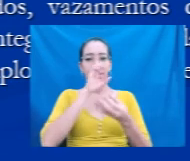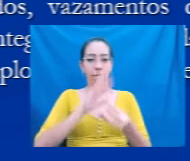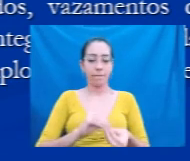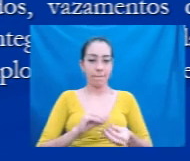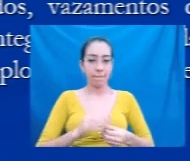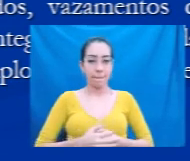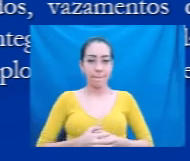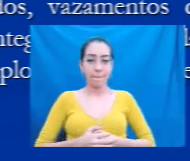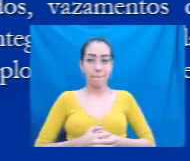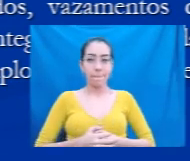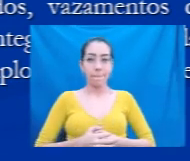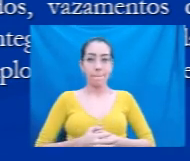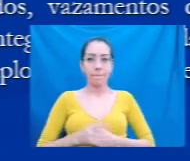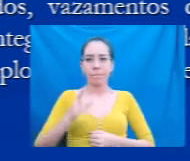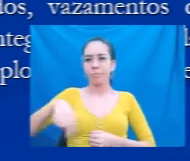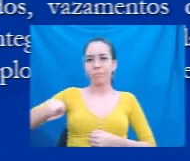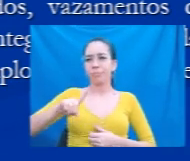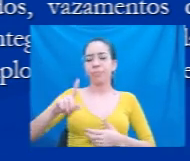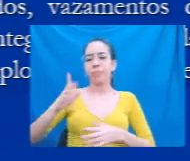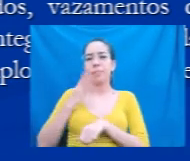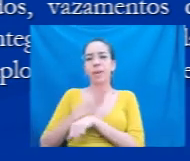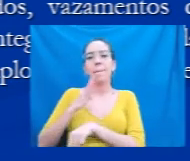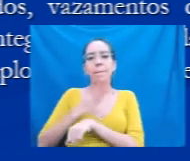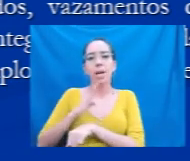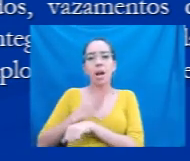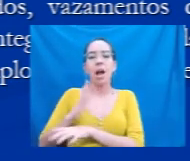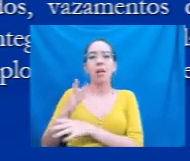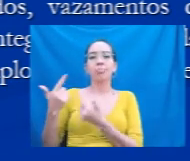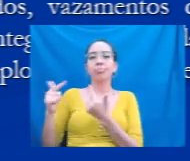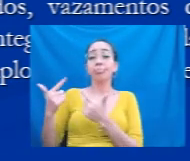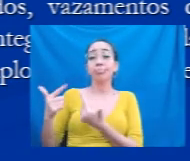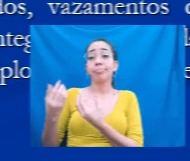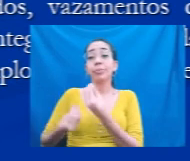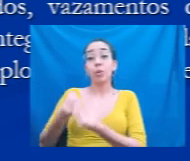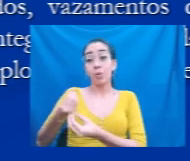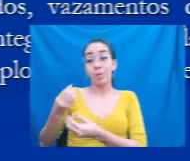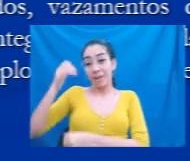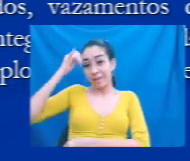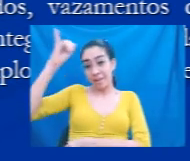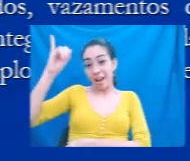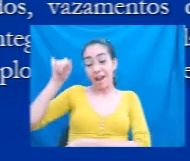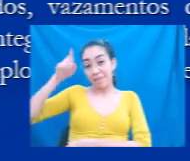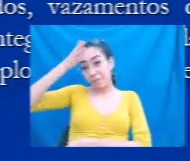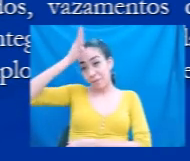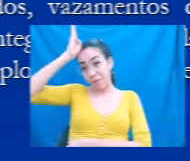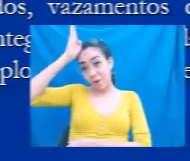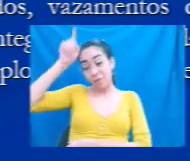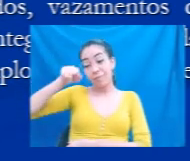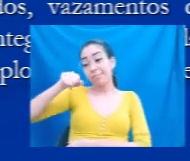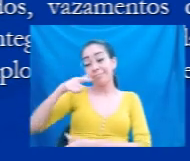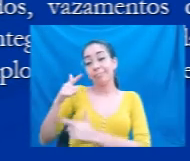não participou de treinamento aí de brigada de incêndio, jamais vai poder sair aí, né, no combate ao fogo. Mas só para vocês